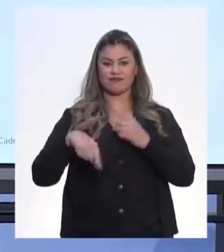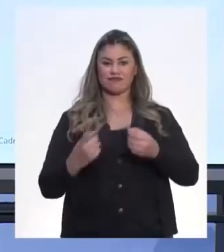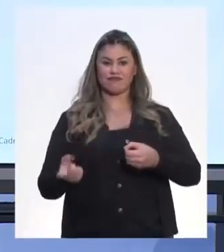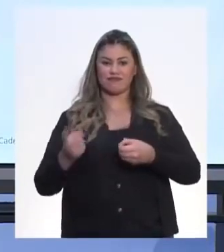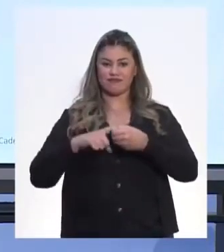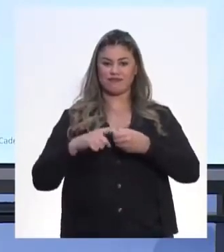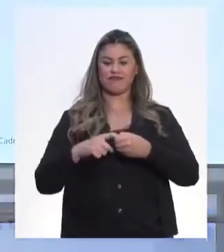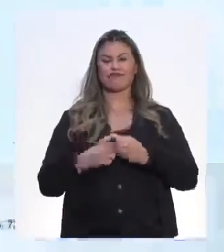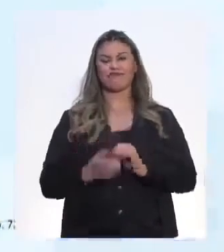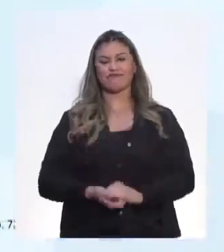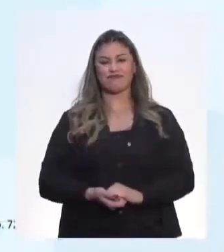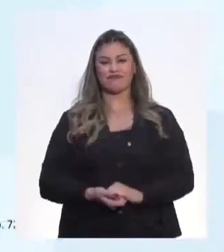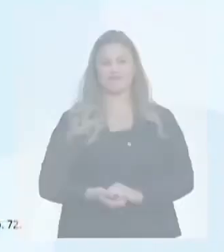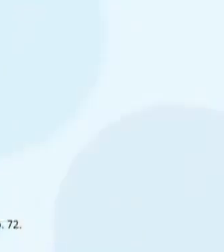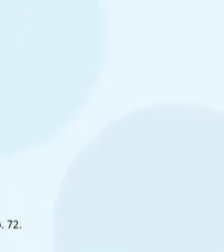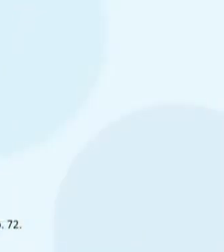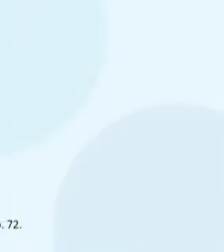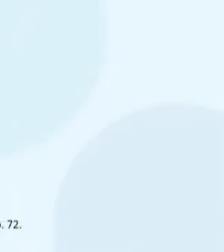retorna. Bom trabalho.